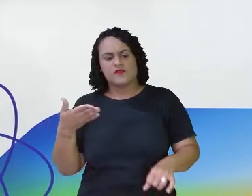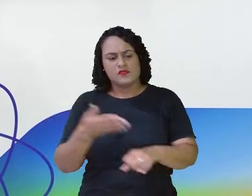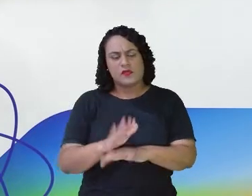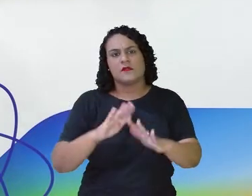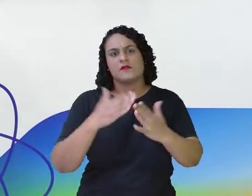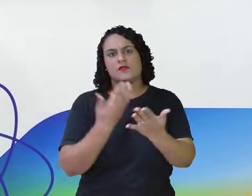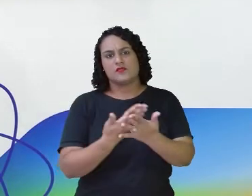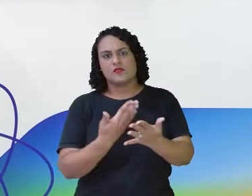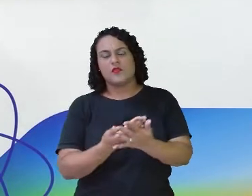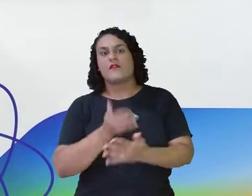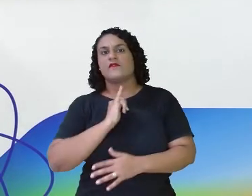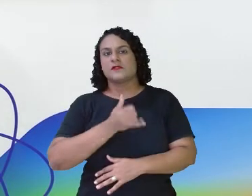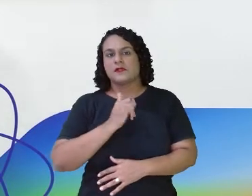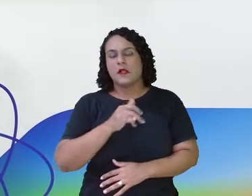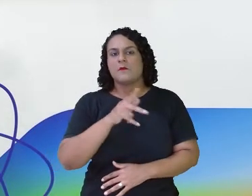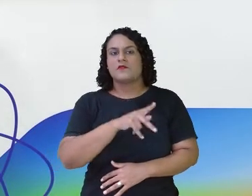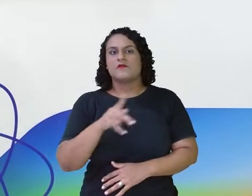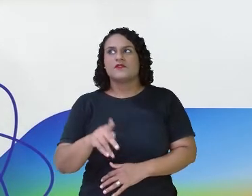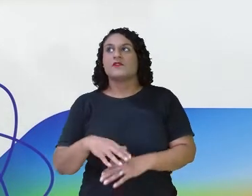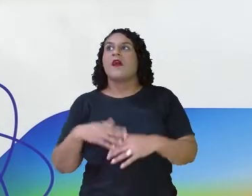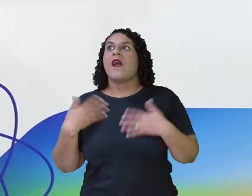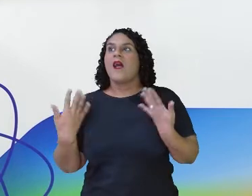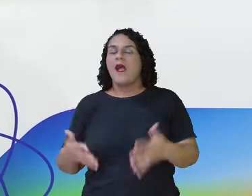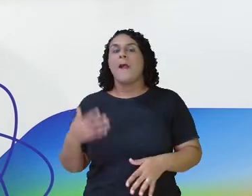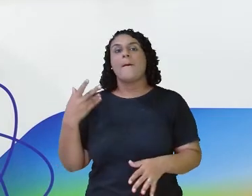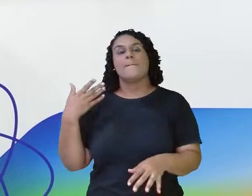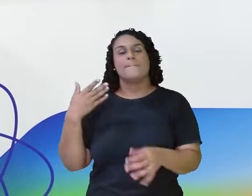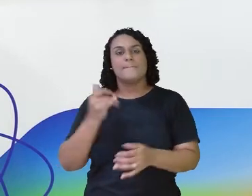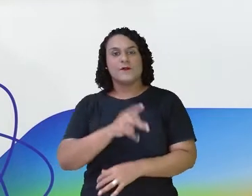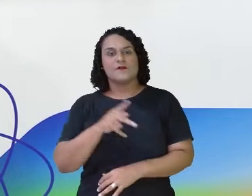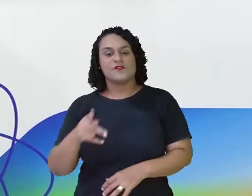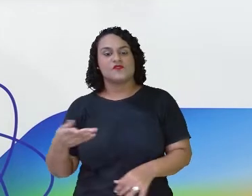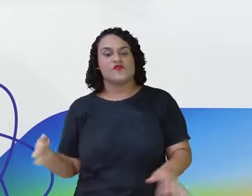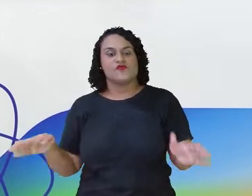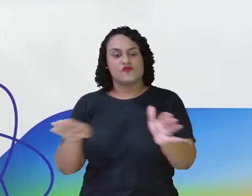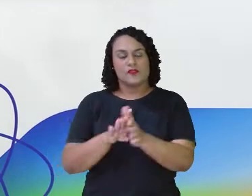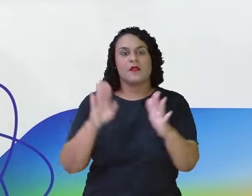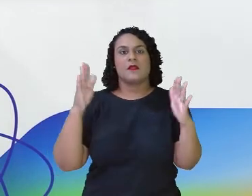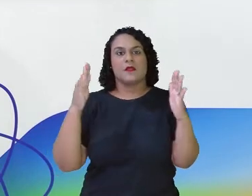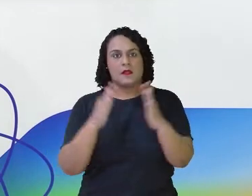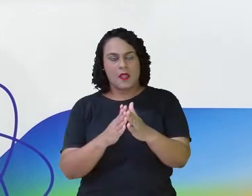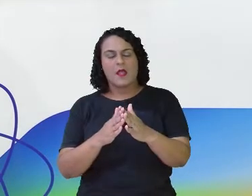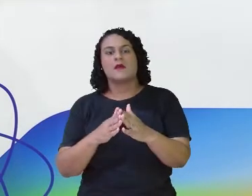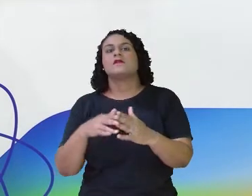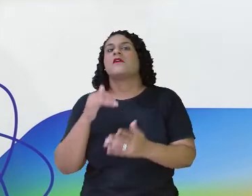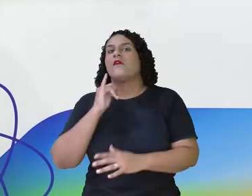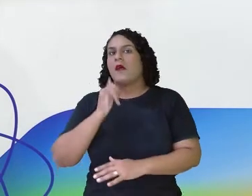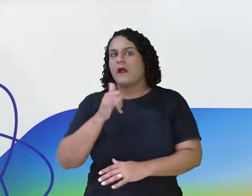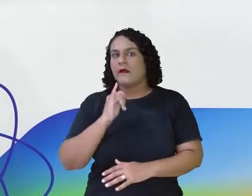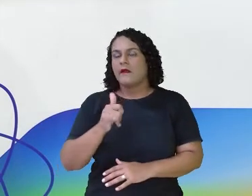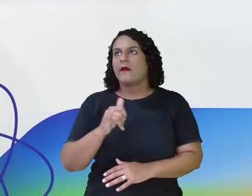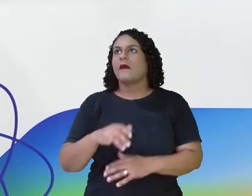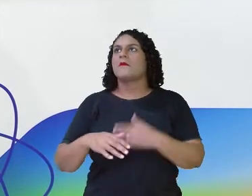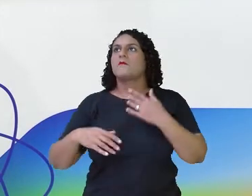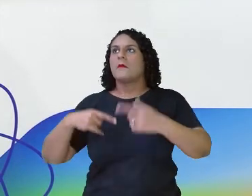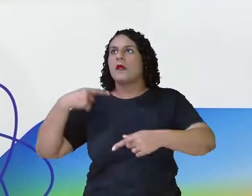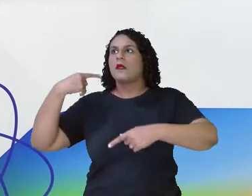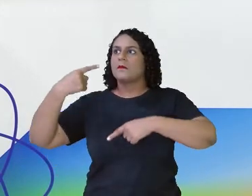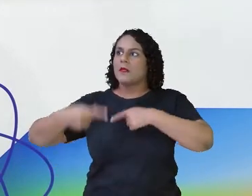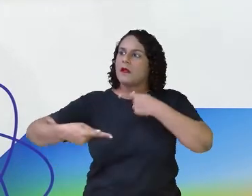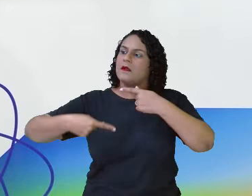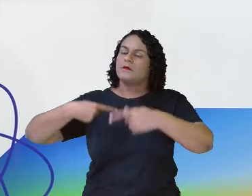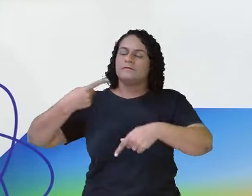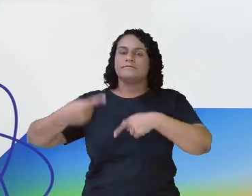para o seu professor. Ele chega em casa, conta para o filho ou para a filha, que vai contar lá na escola quando vê. Às vezes